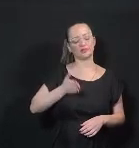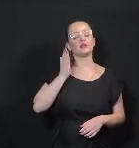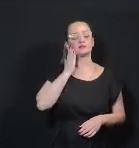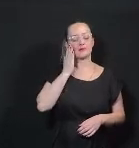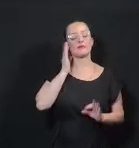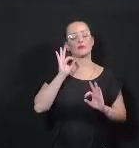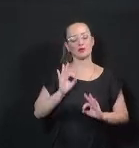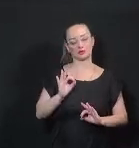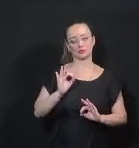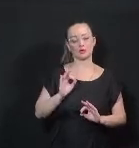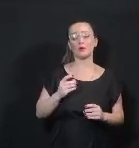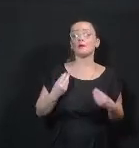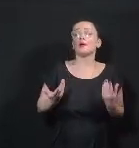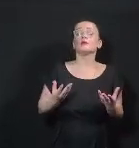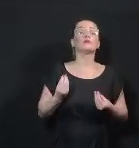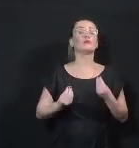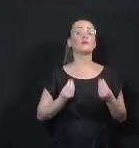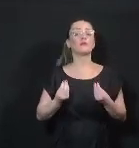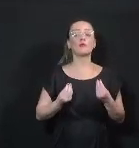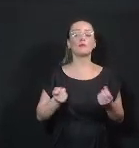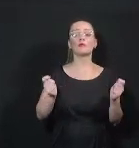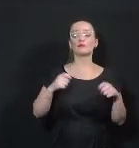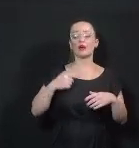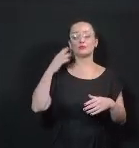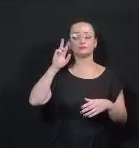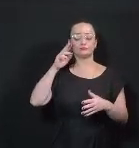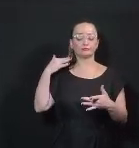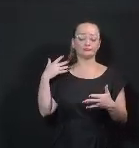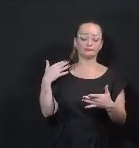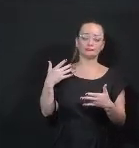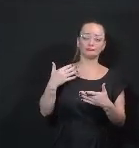mas como nós temos historicamente